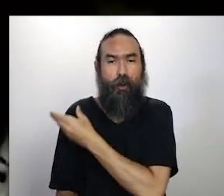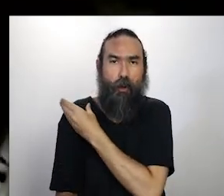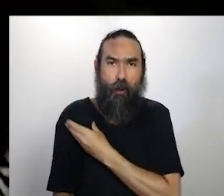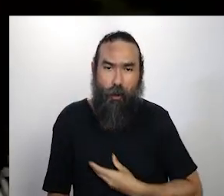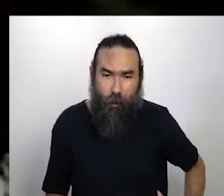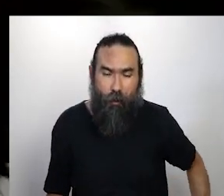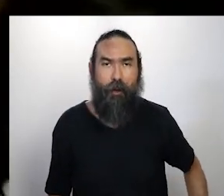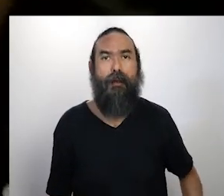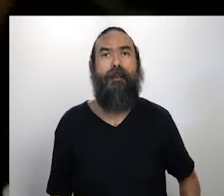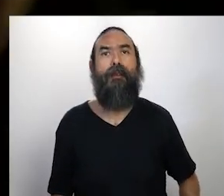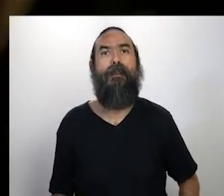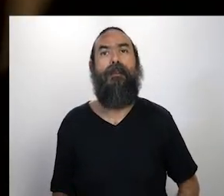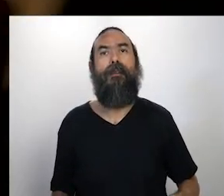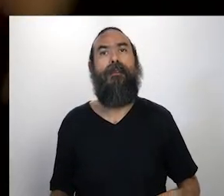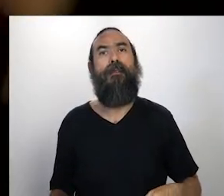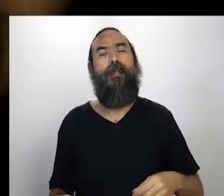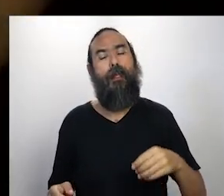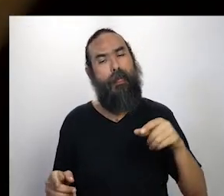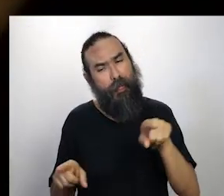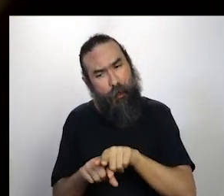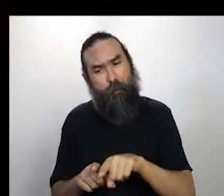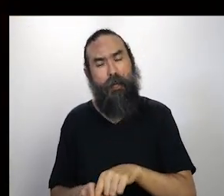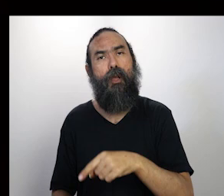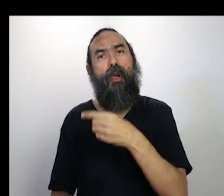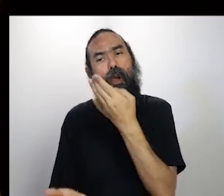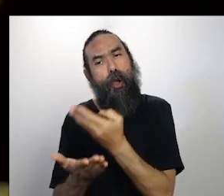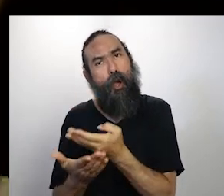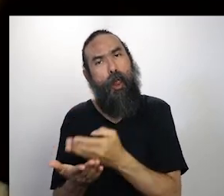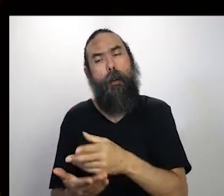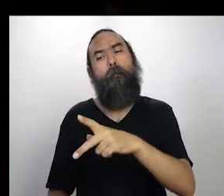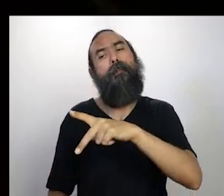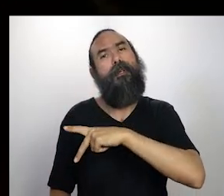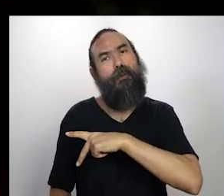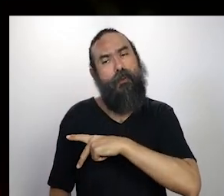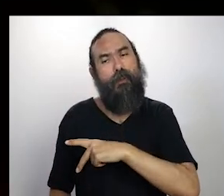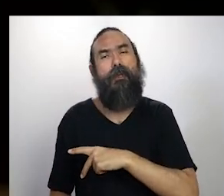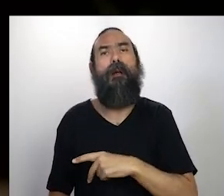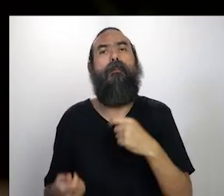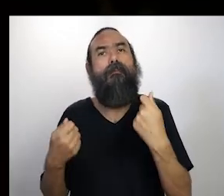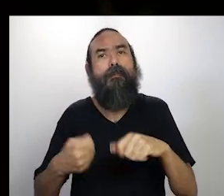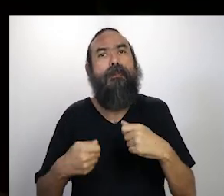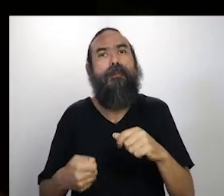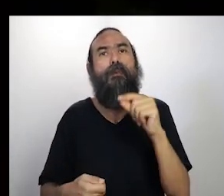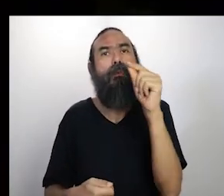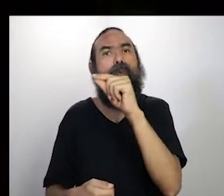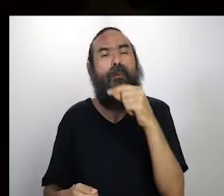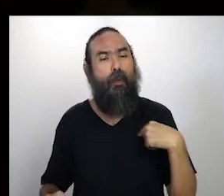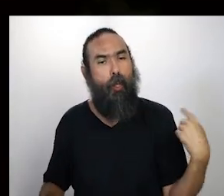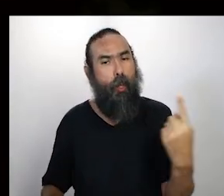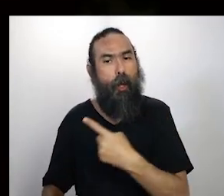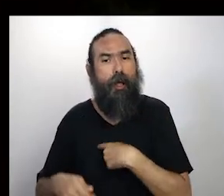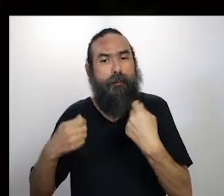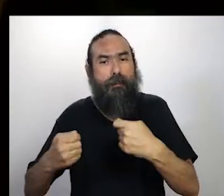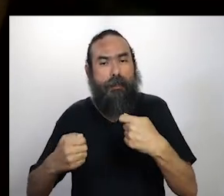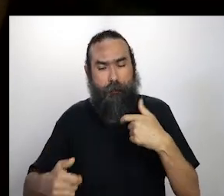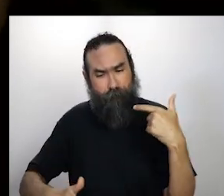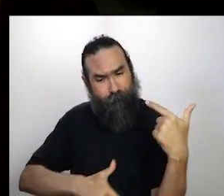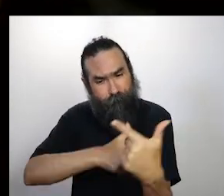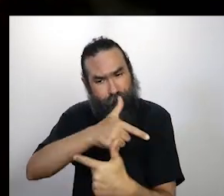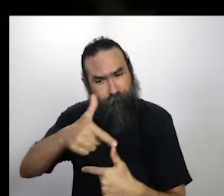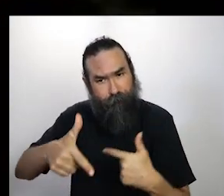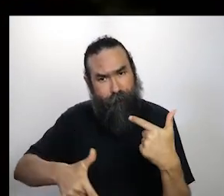municipais, estaduais e particulares também. Enquanto a gente não